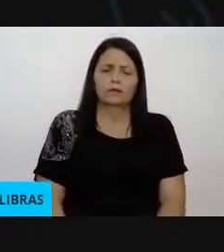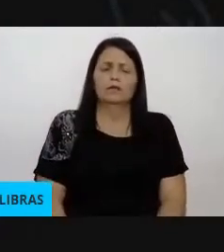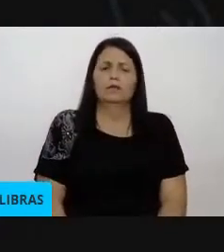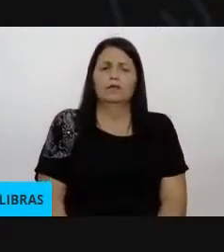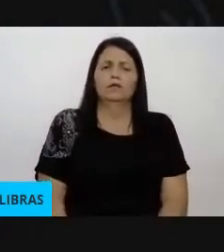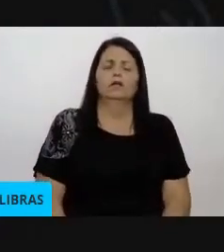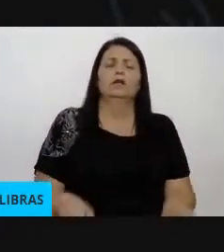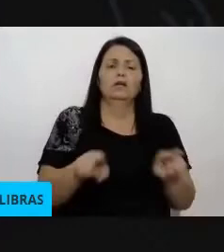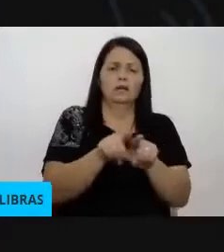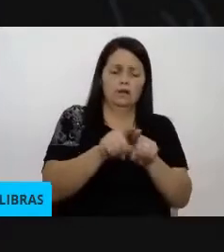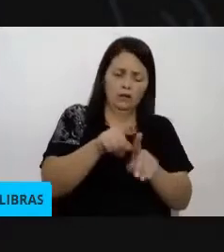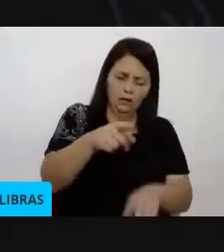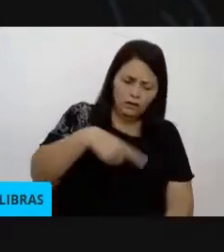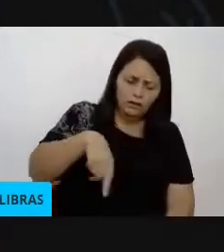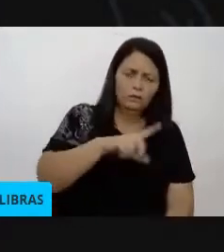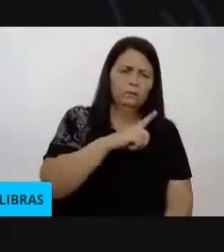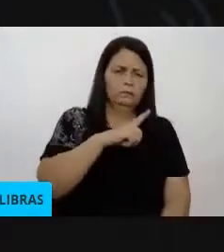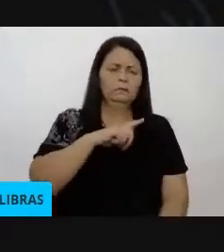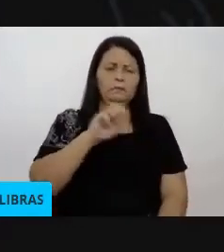E a gente teme, né?